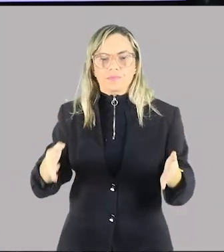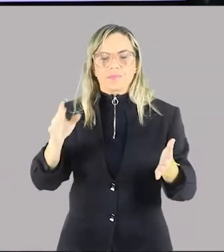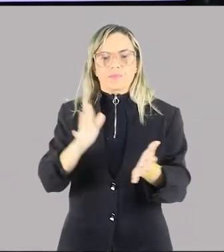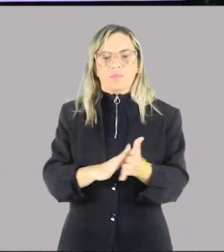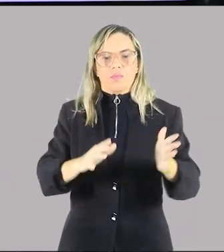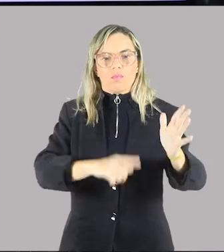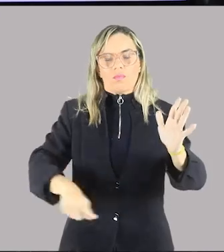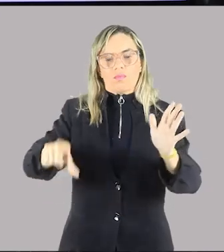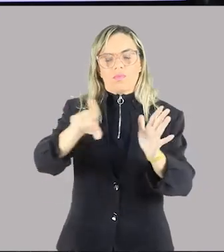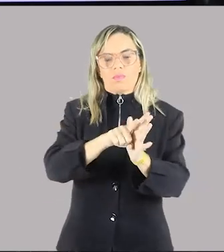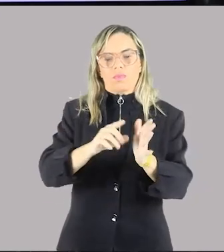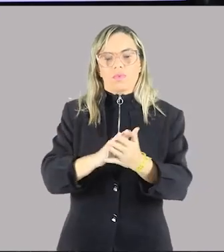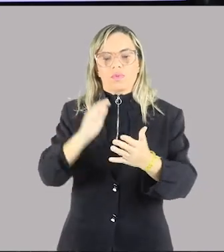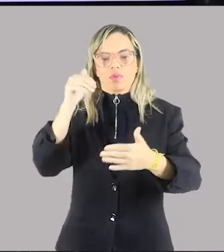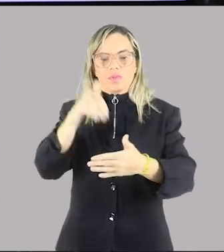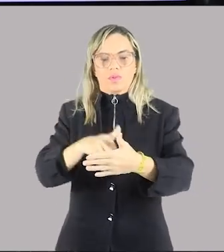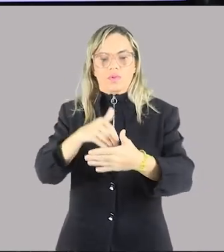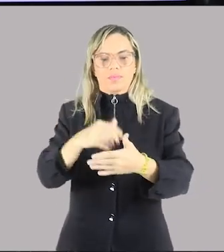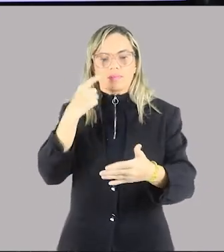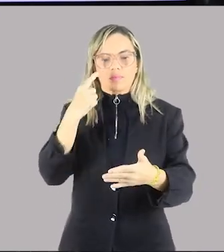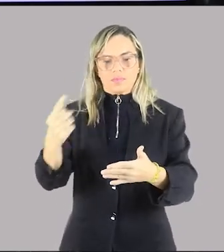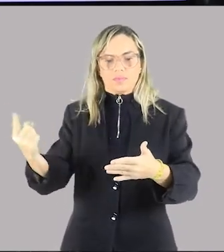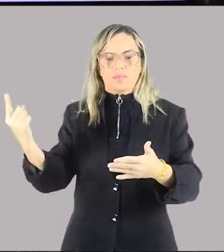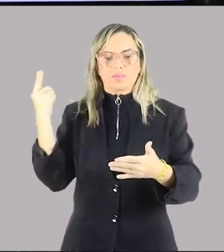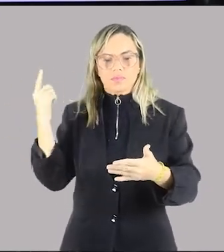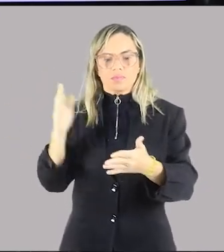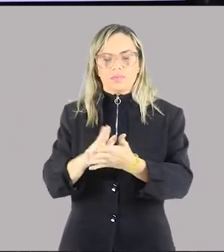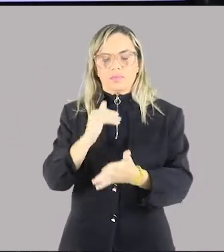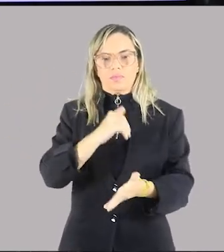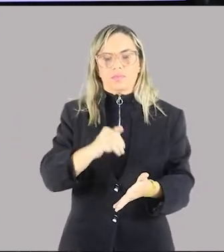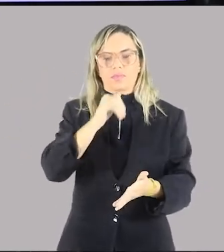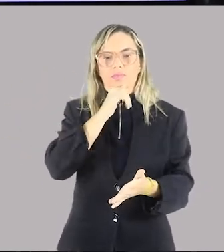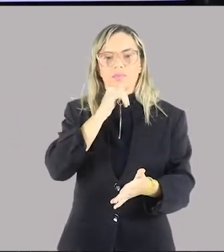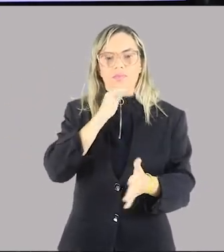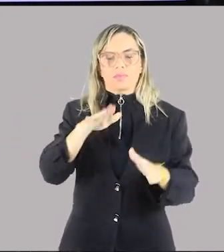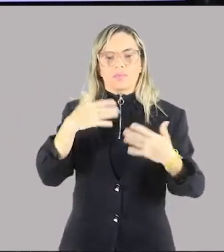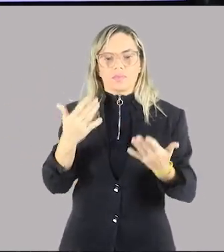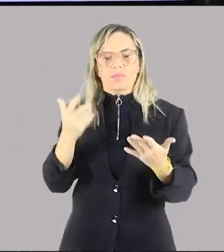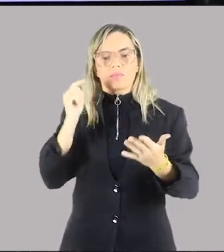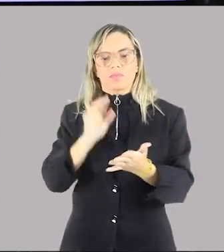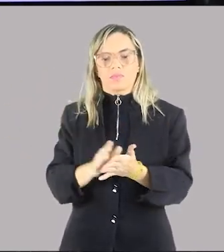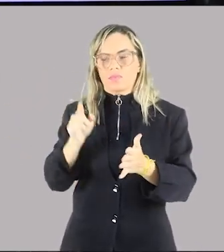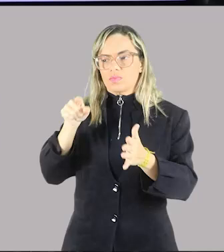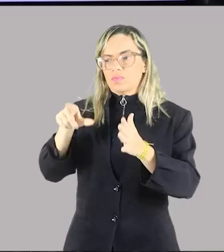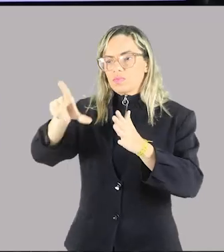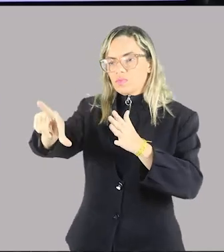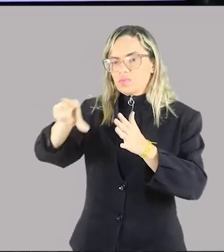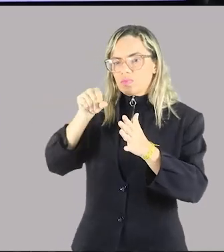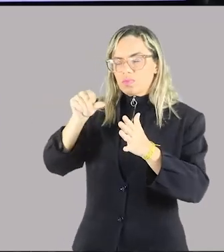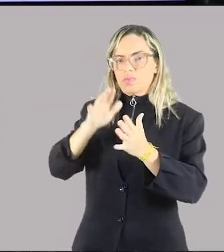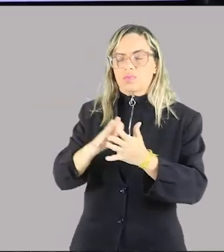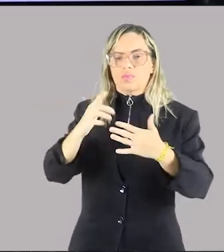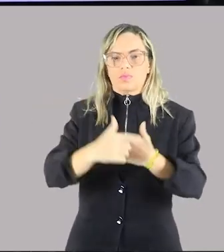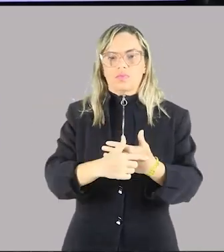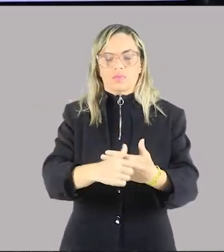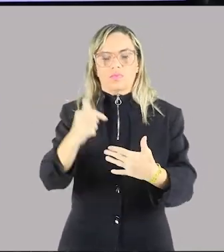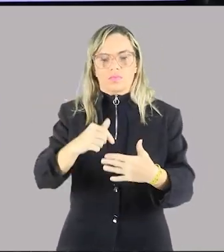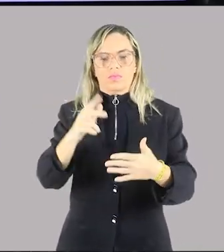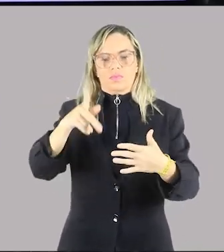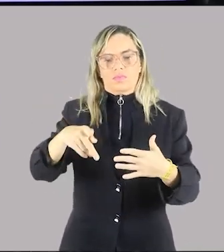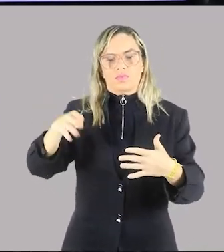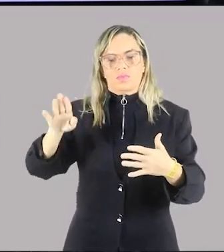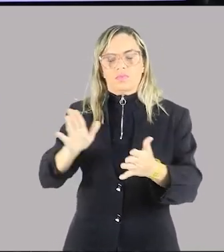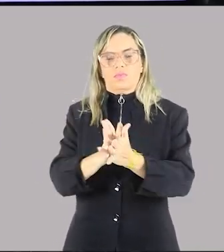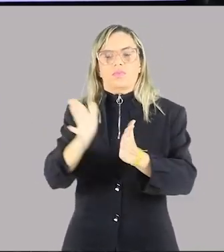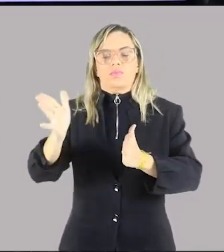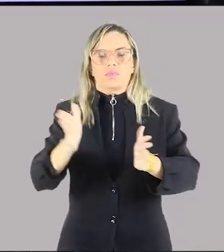em colaboração designado, perfeito? Ou seja, você foi designado para exercício de uma função pública, que será